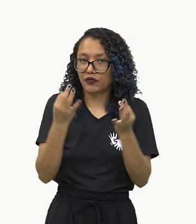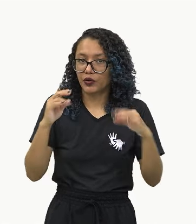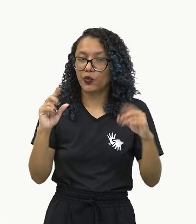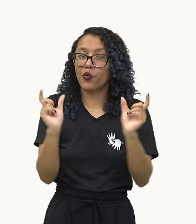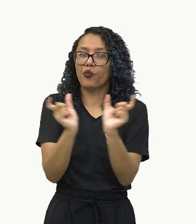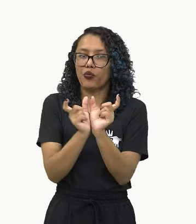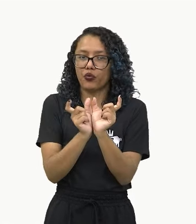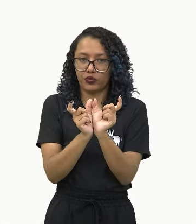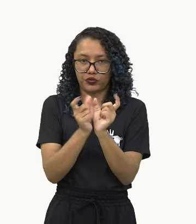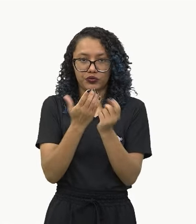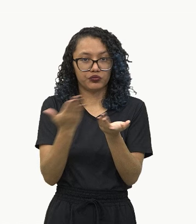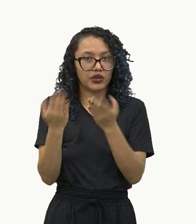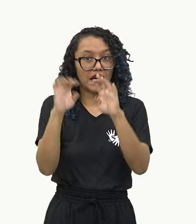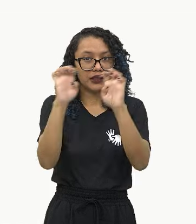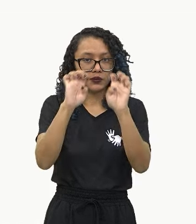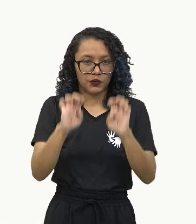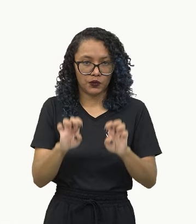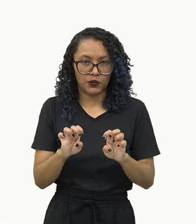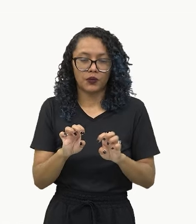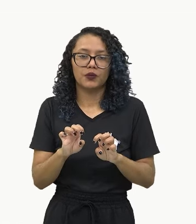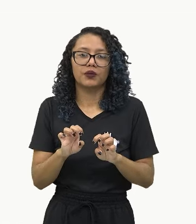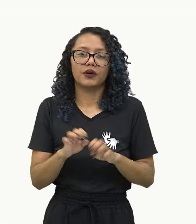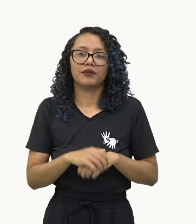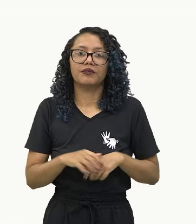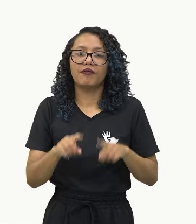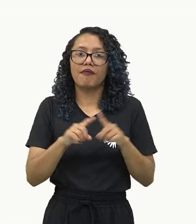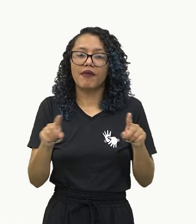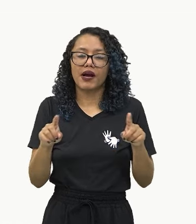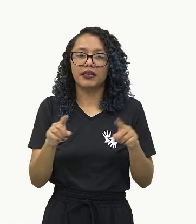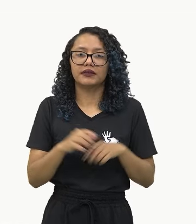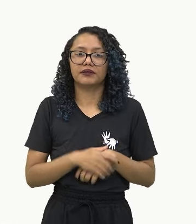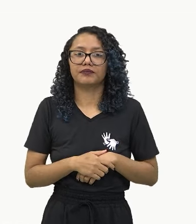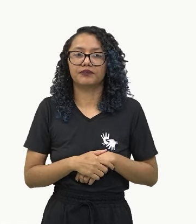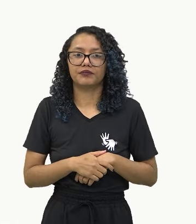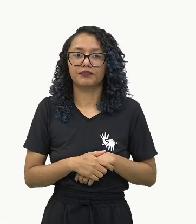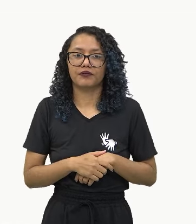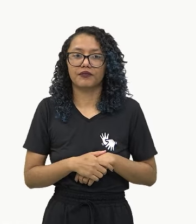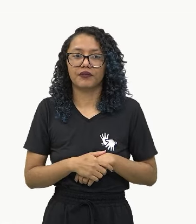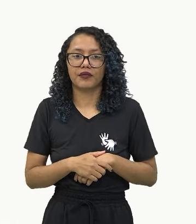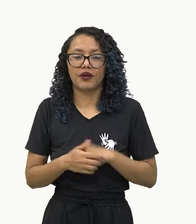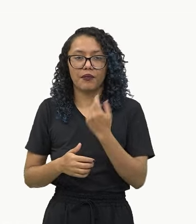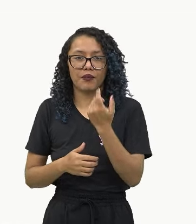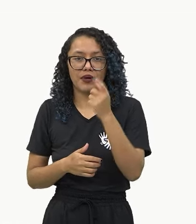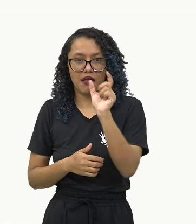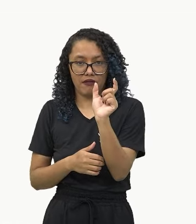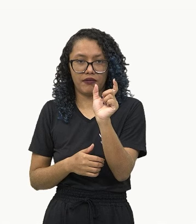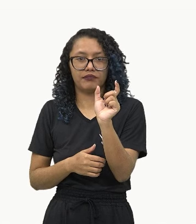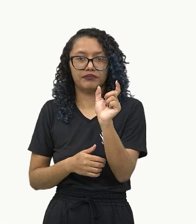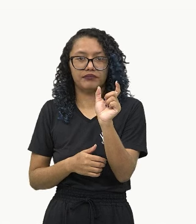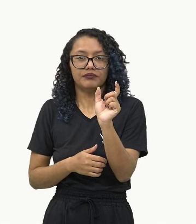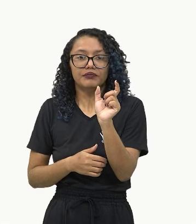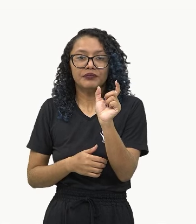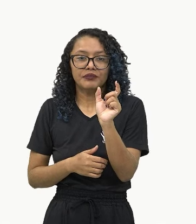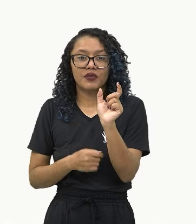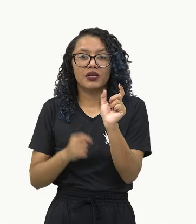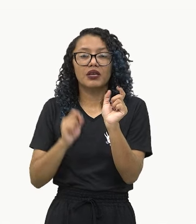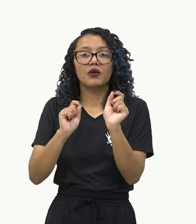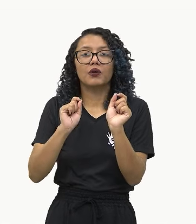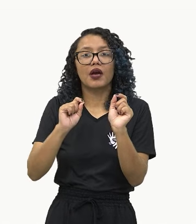vai conjugada completamente em todos os pronomes pessoais é o